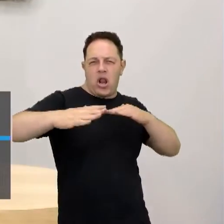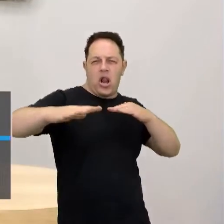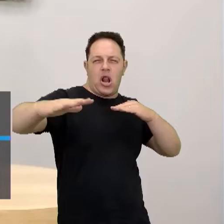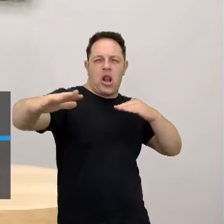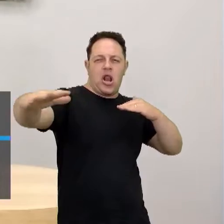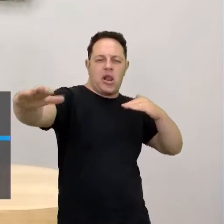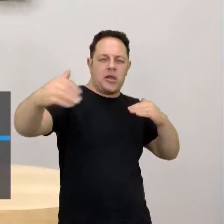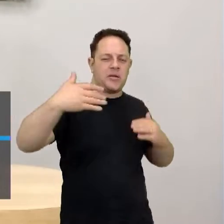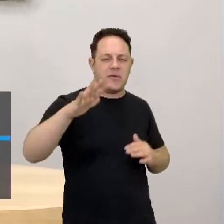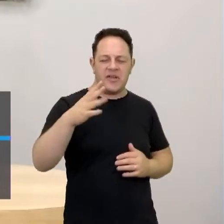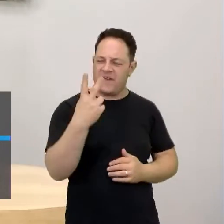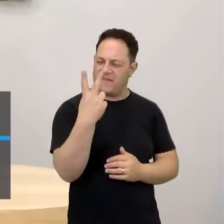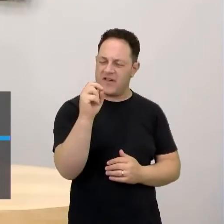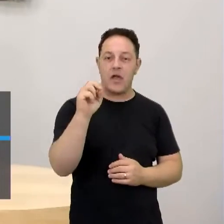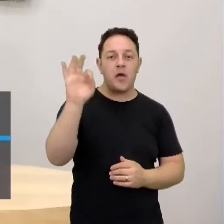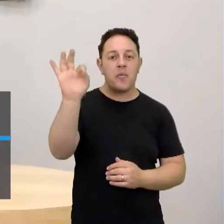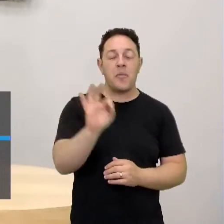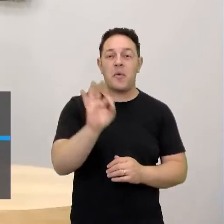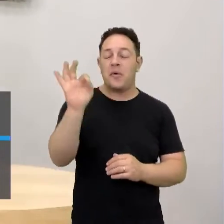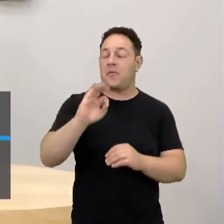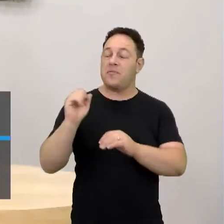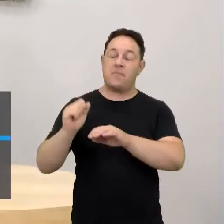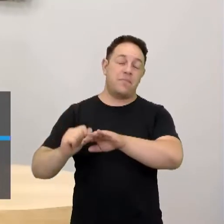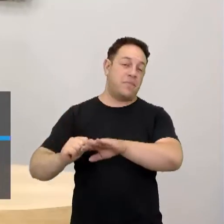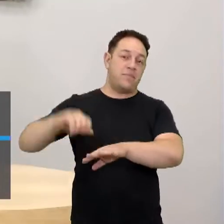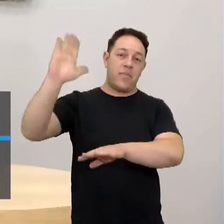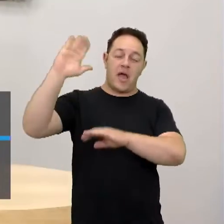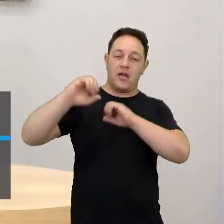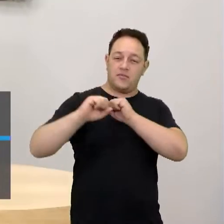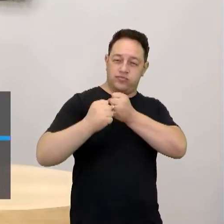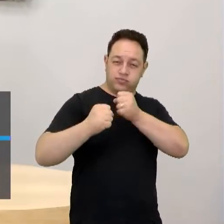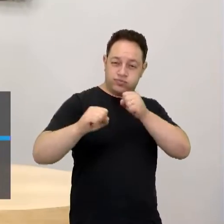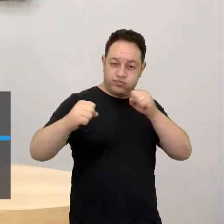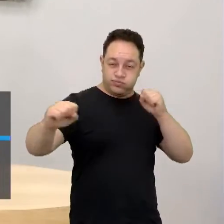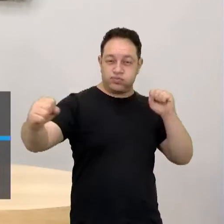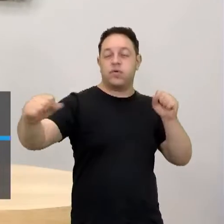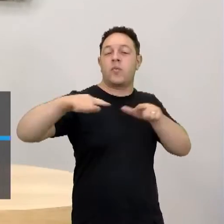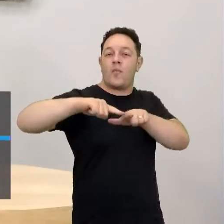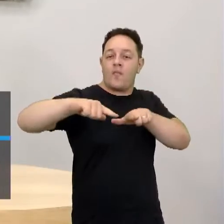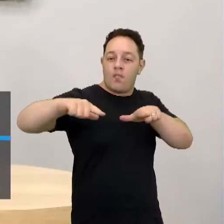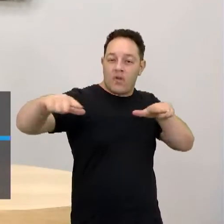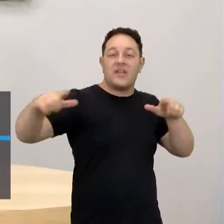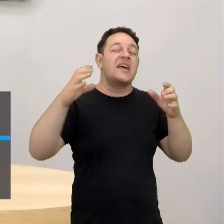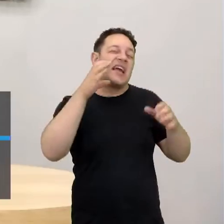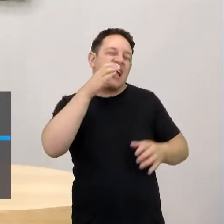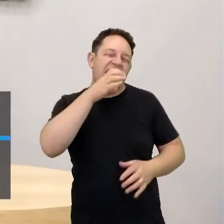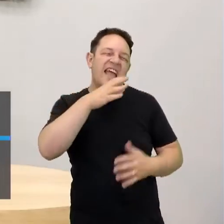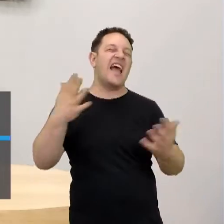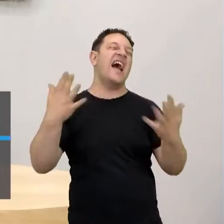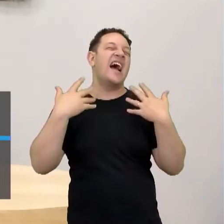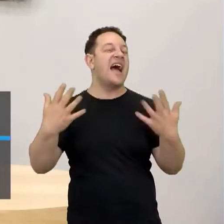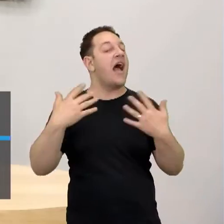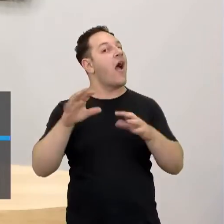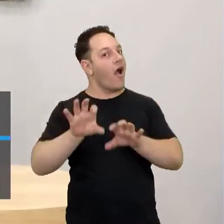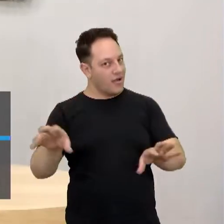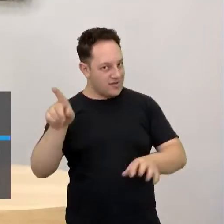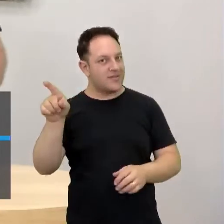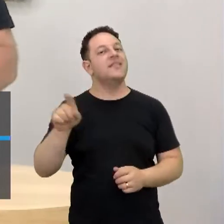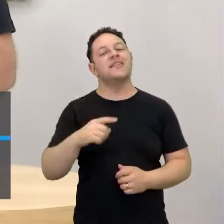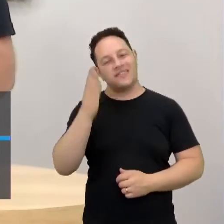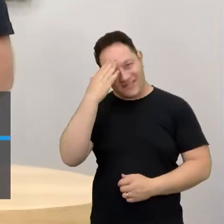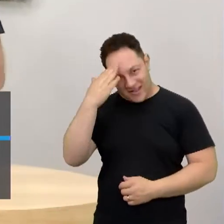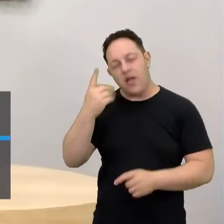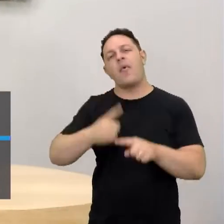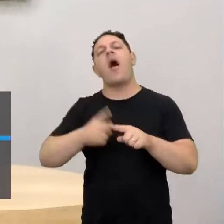de 20% do seu território, né, a sua superfície, em desertos quentes, né? Sempre lembrando aí desertos quentes, porque nós também